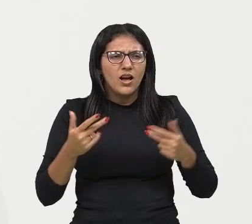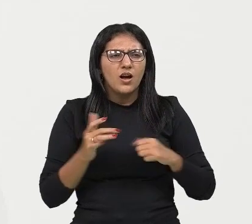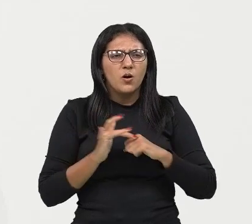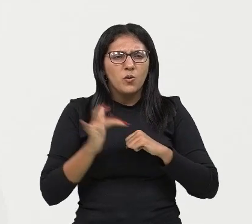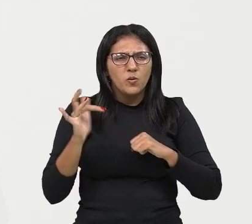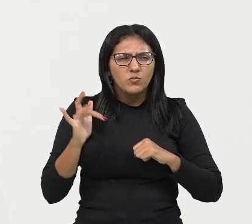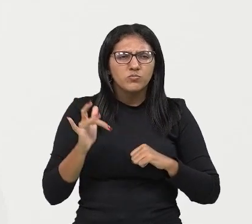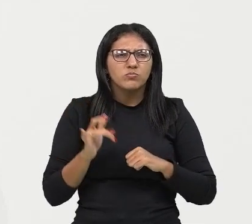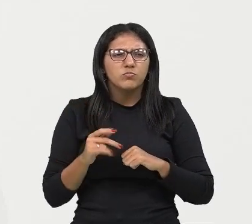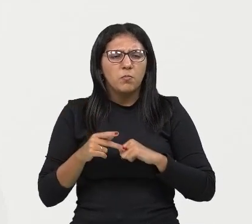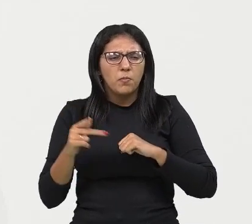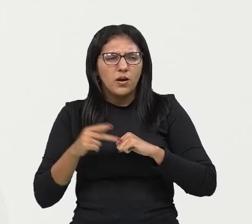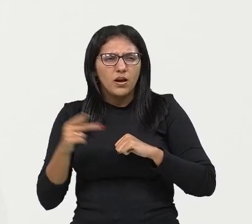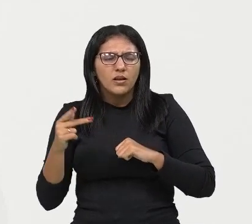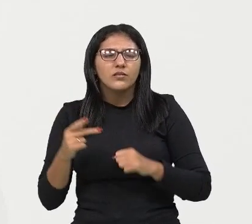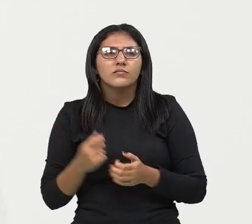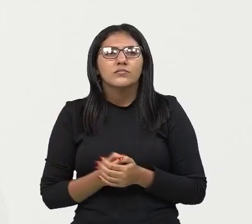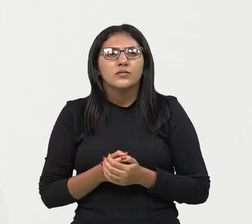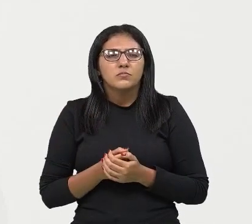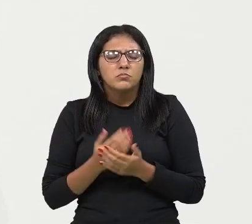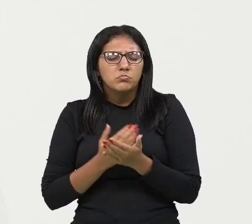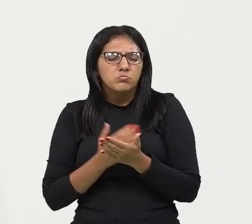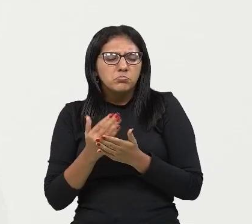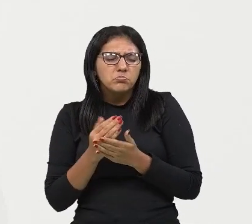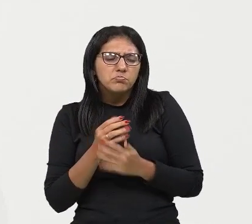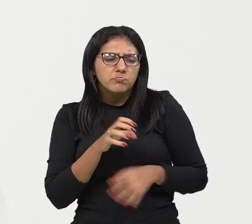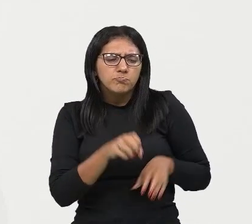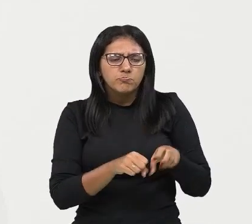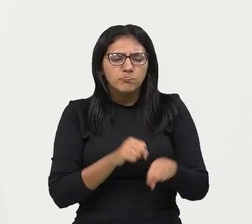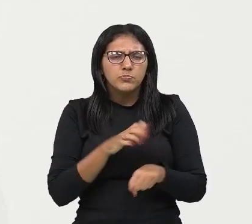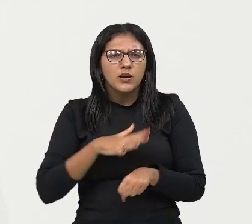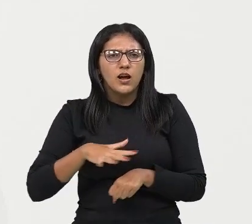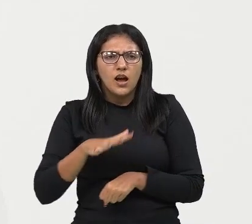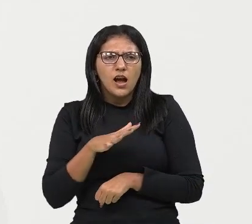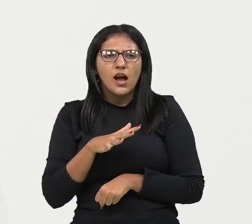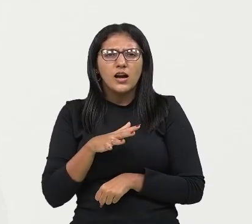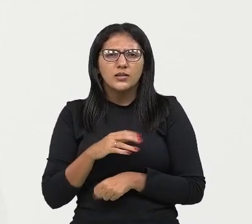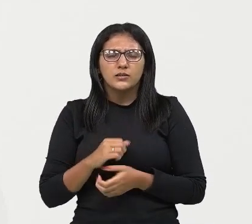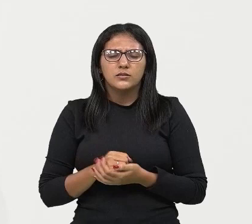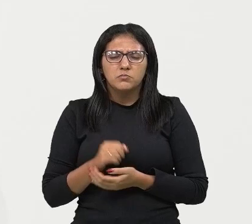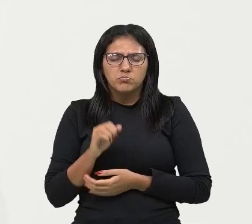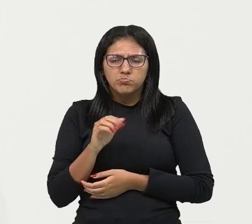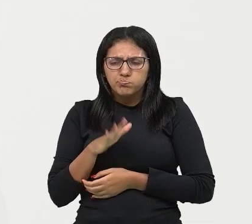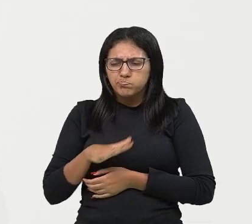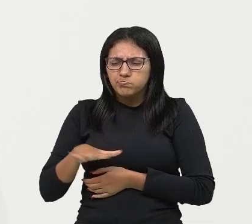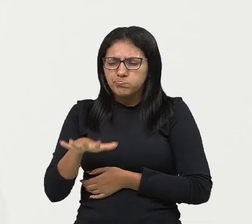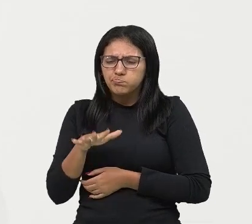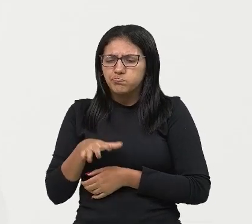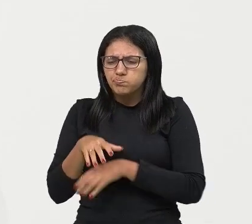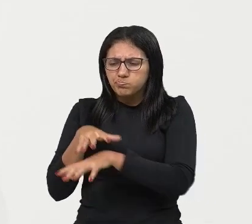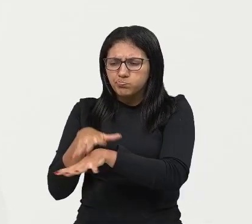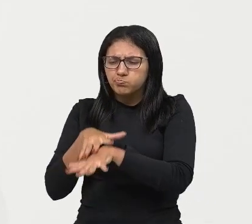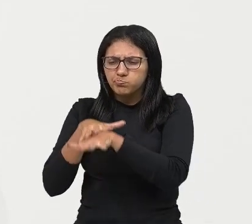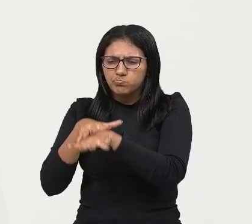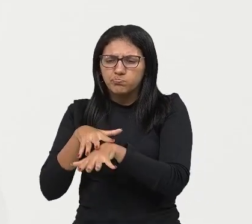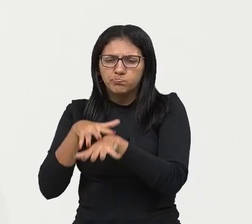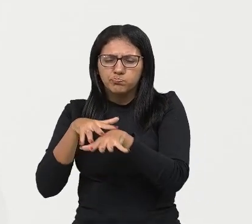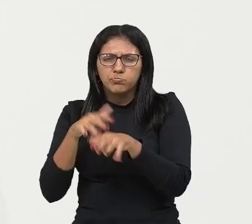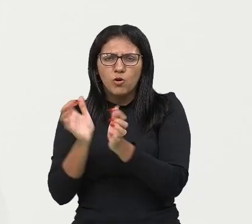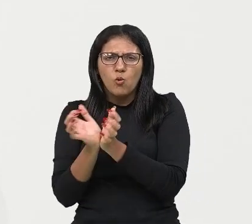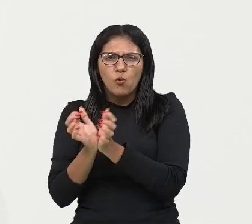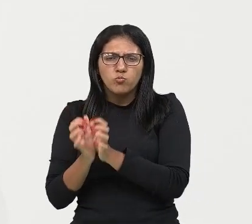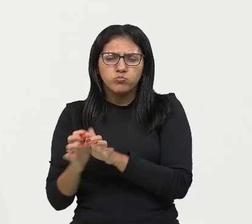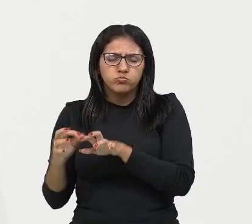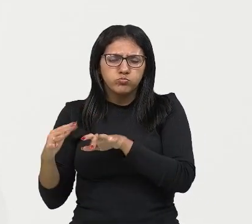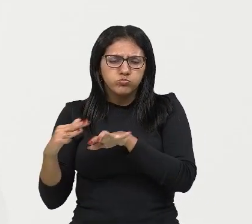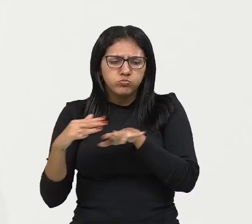encontrar na parte ali central do Brasil, adentrando cada vez mais para o interior com a exploração de